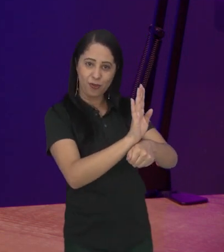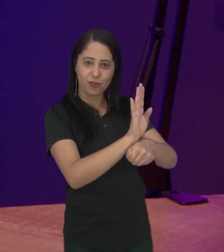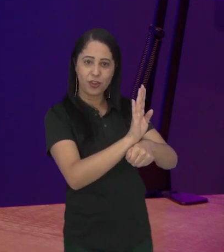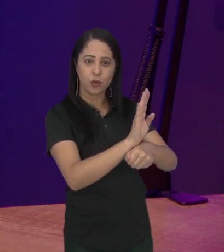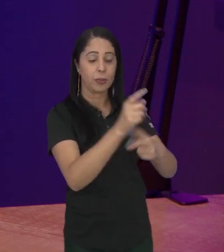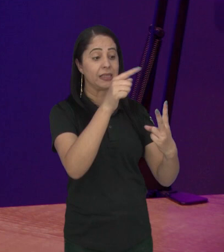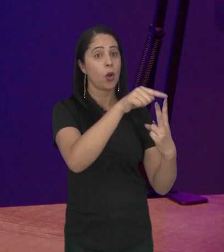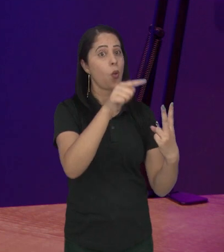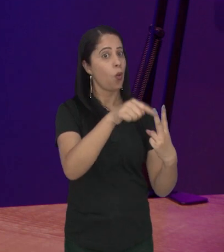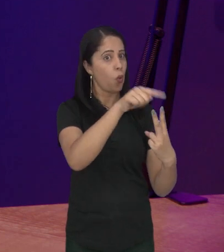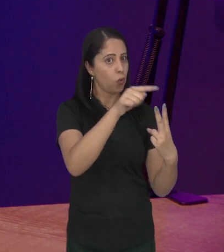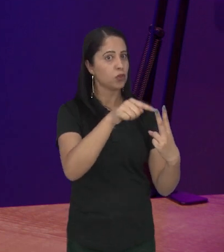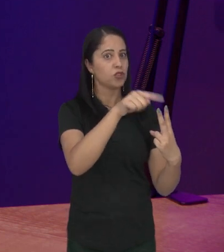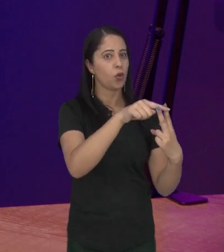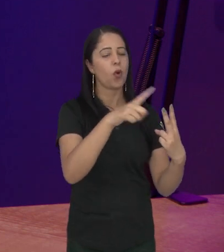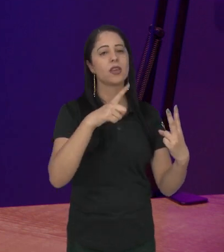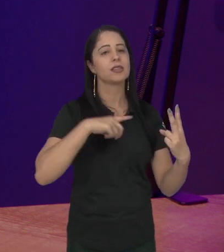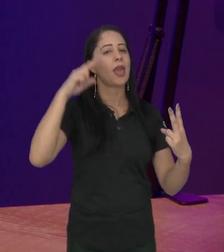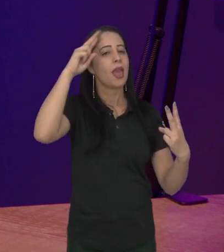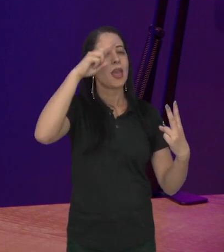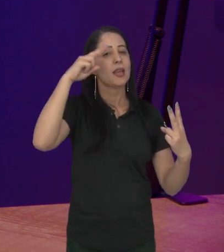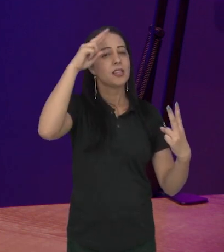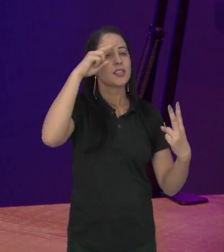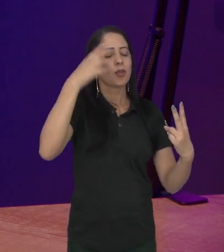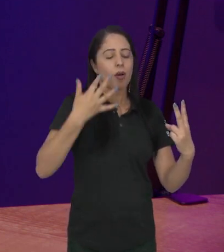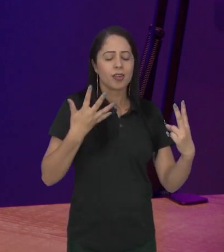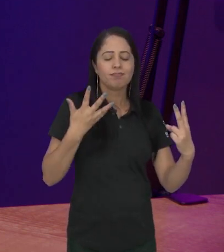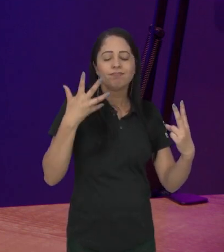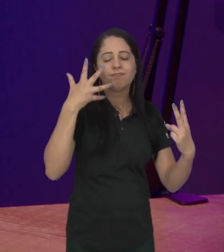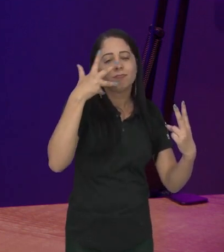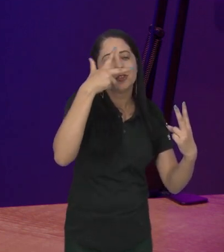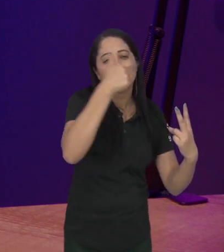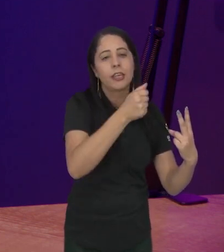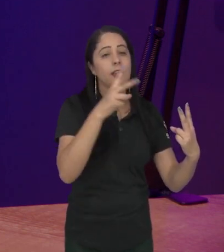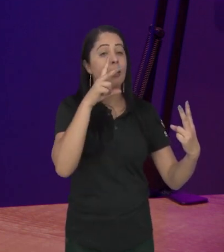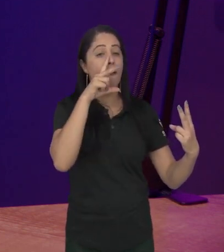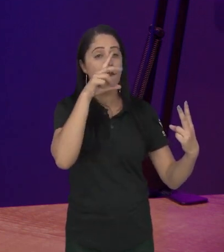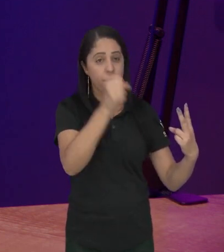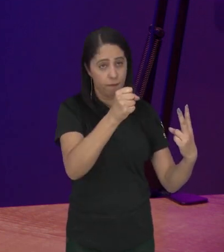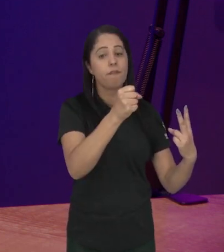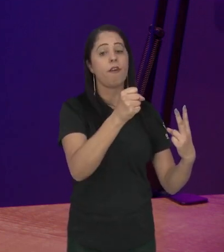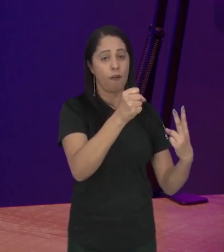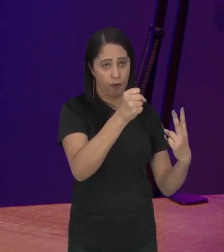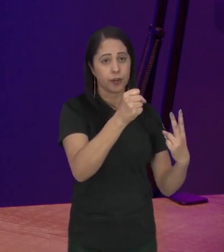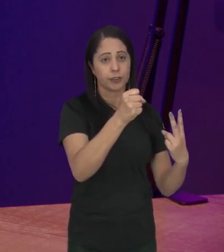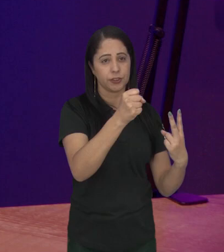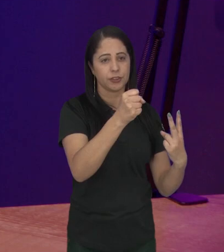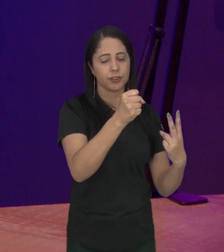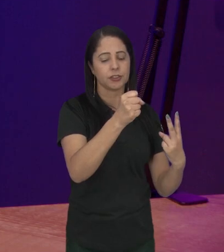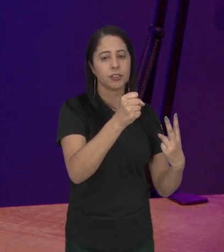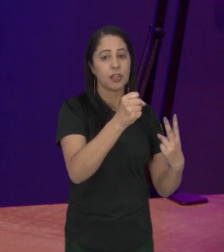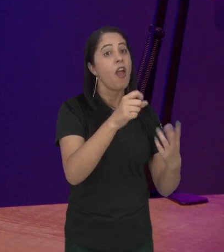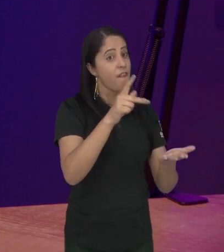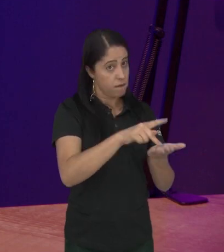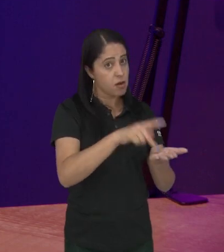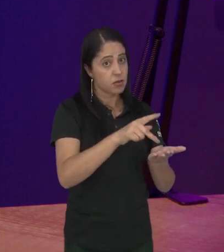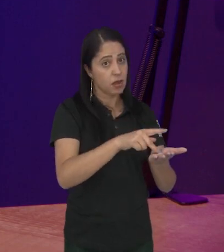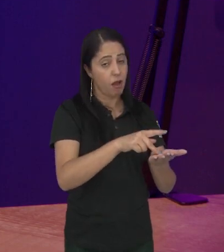Huy Quan. E os dois, eles têm histórias muito bonitas, assim, e muito fortes por trás de tudo